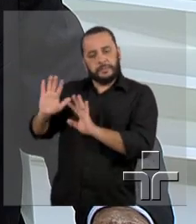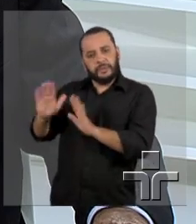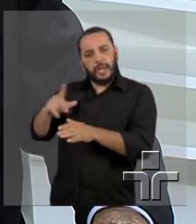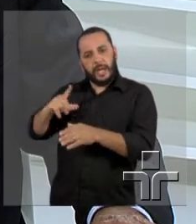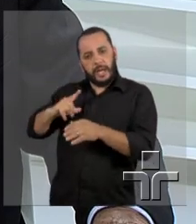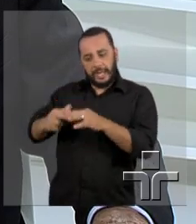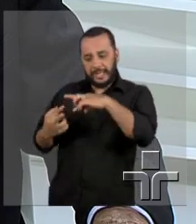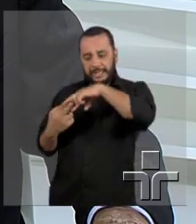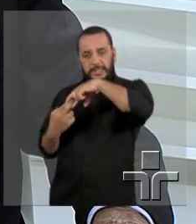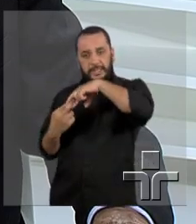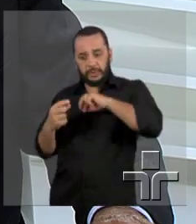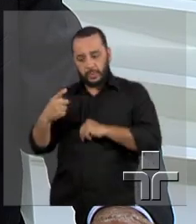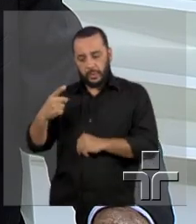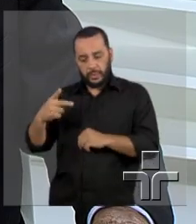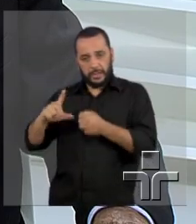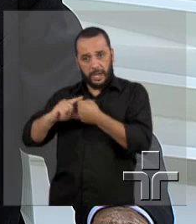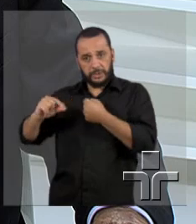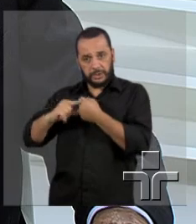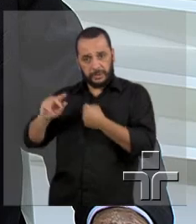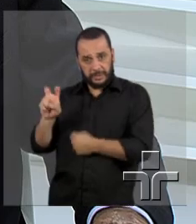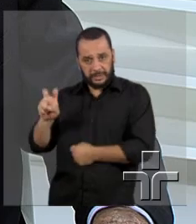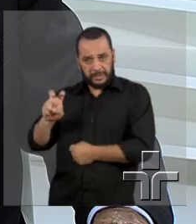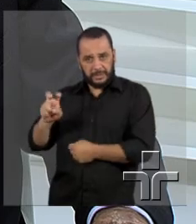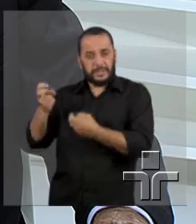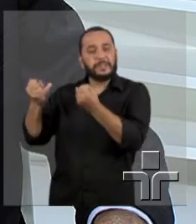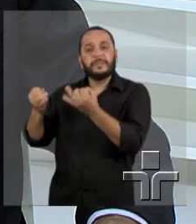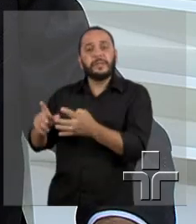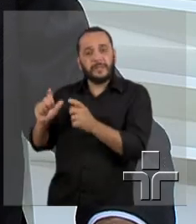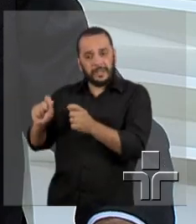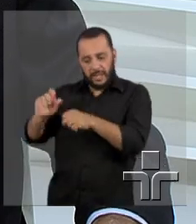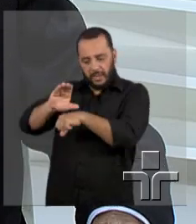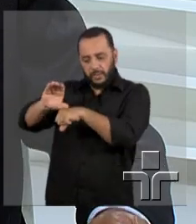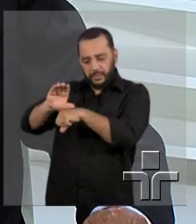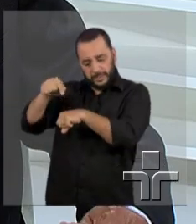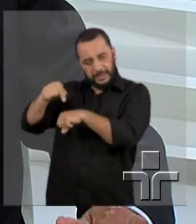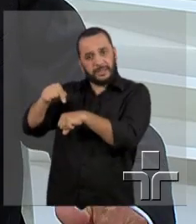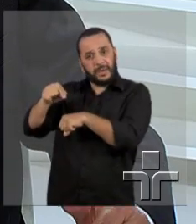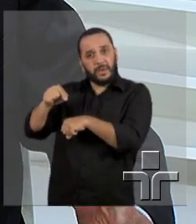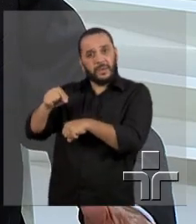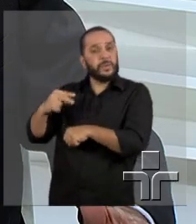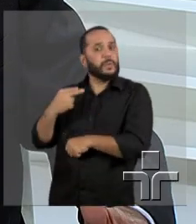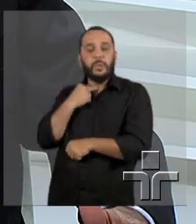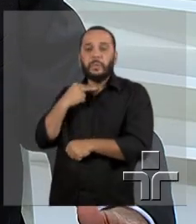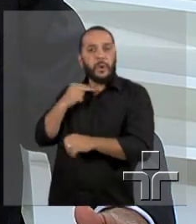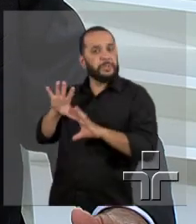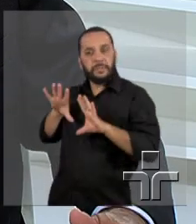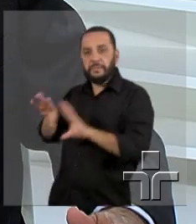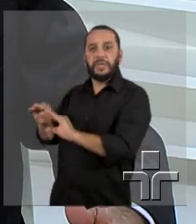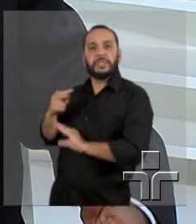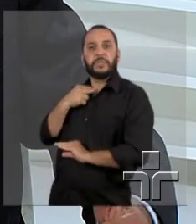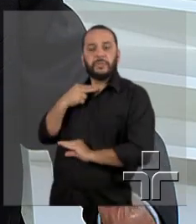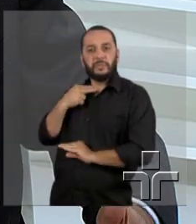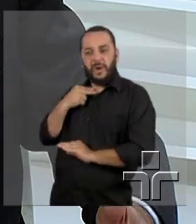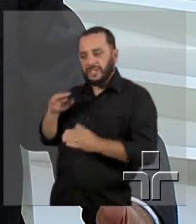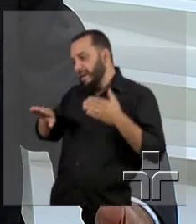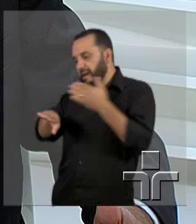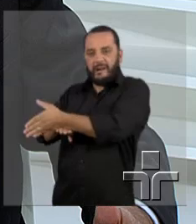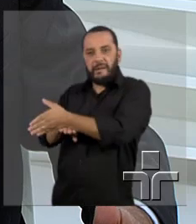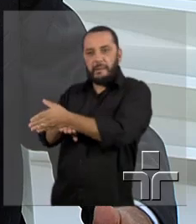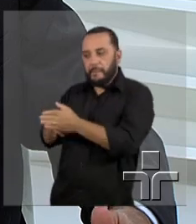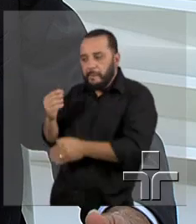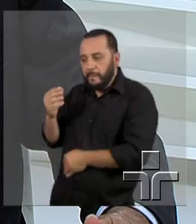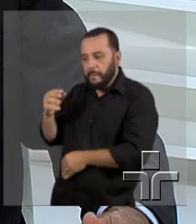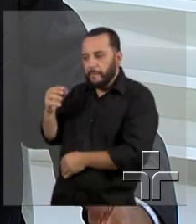5º, que fala diz a Constituição, é inviolável o